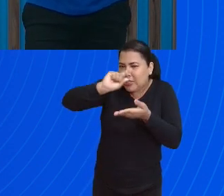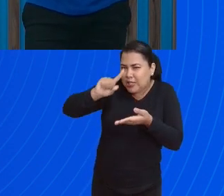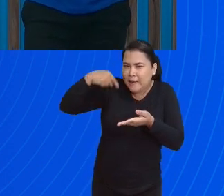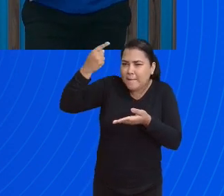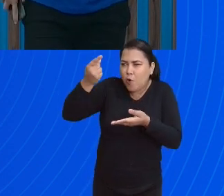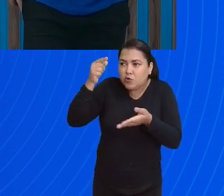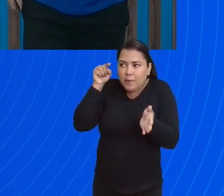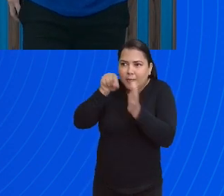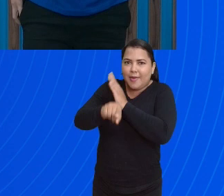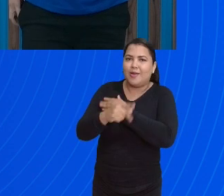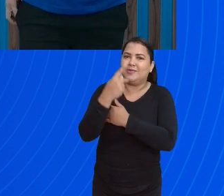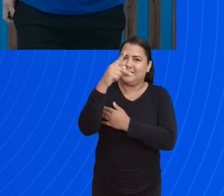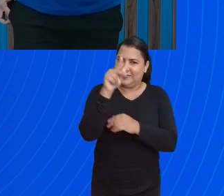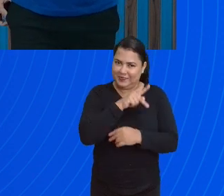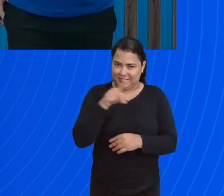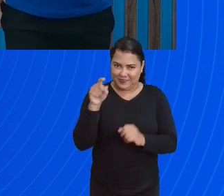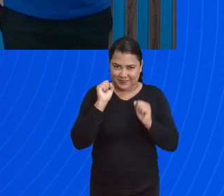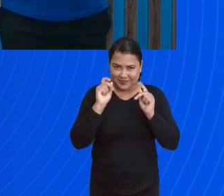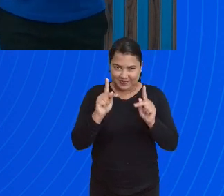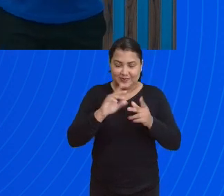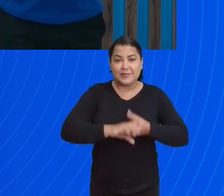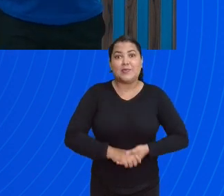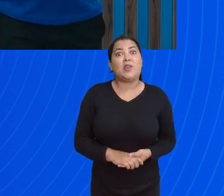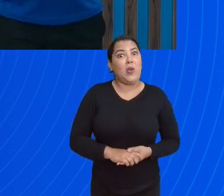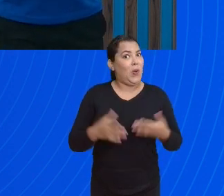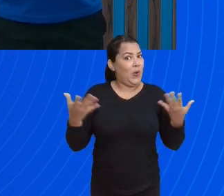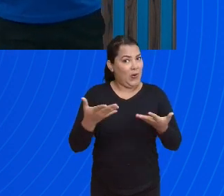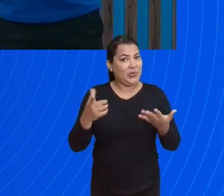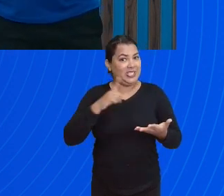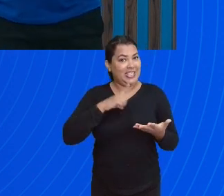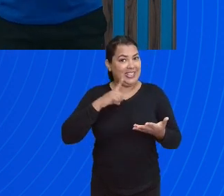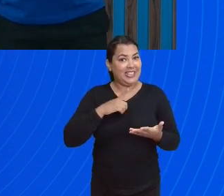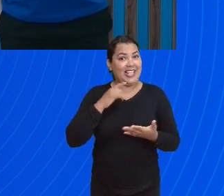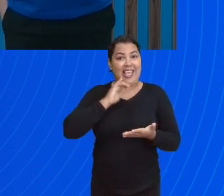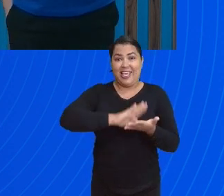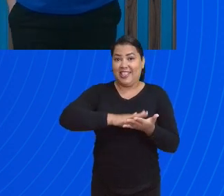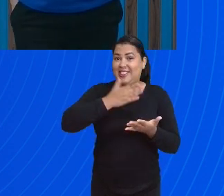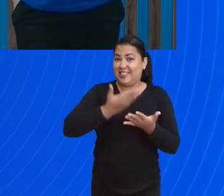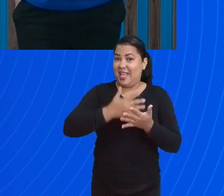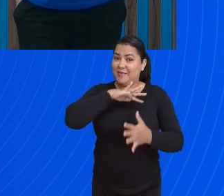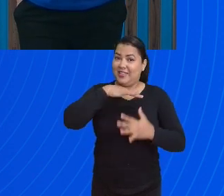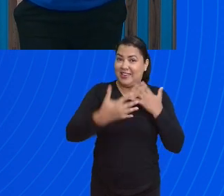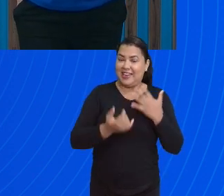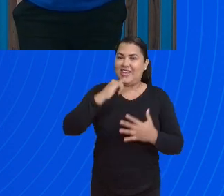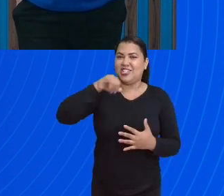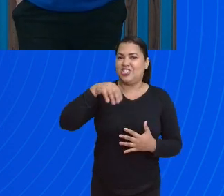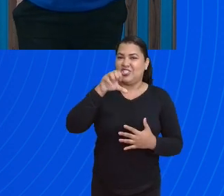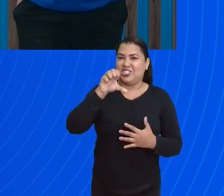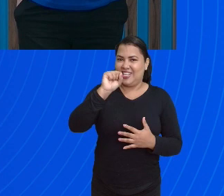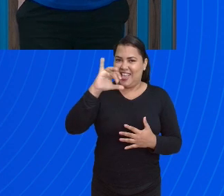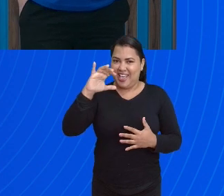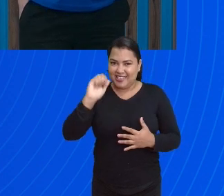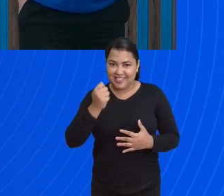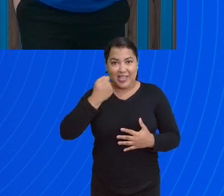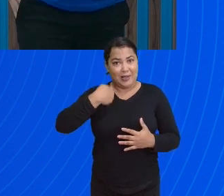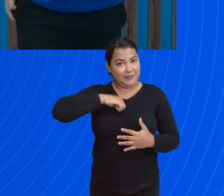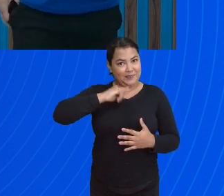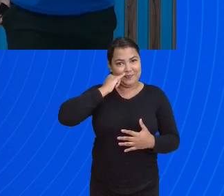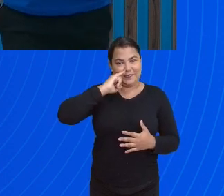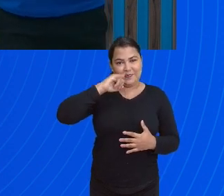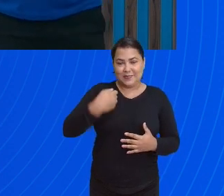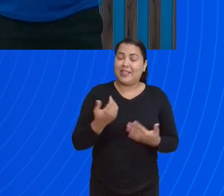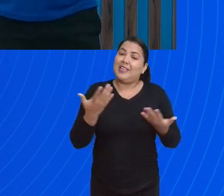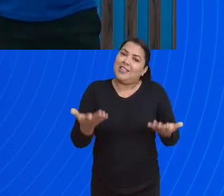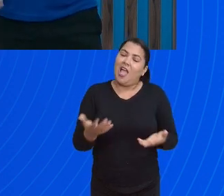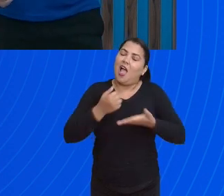Tranquilo? A gente aqui também tem a nossa companheira Jéssica, né, que está deixando a aula muito mais acessível, né? E aí, já